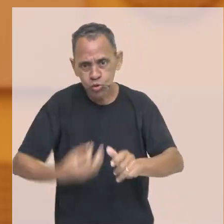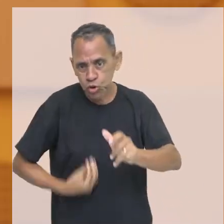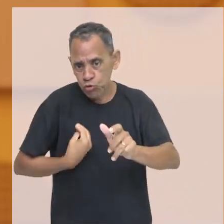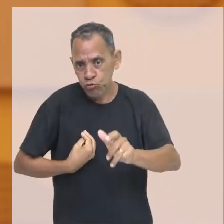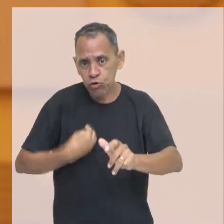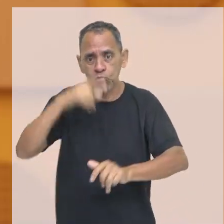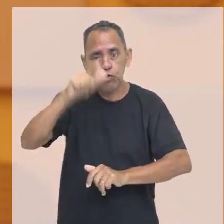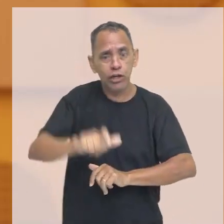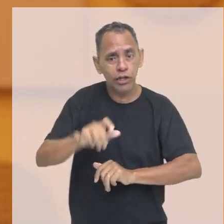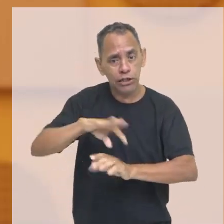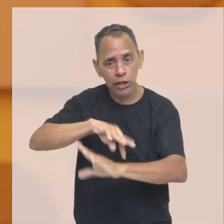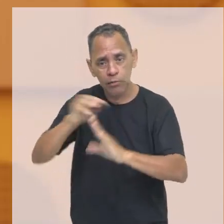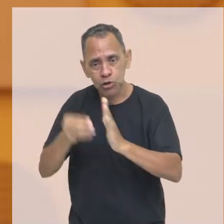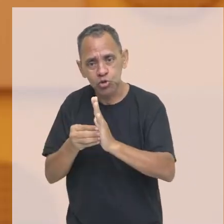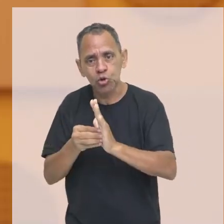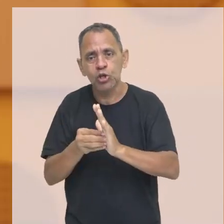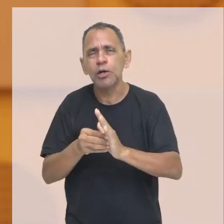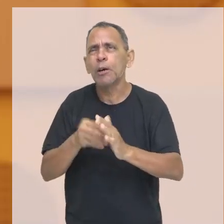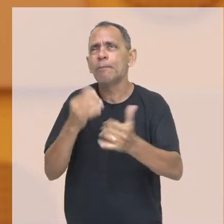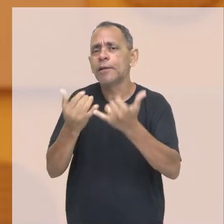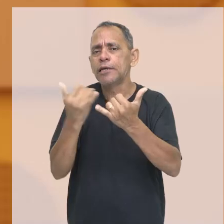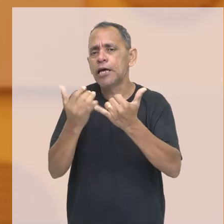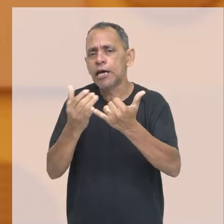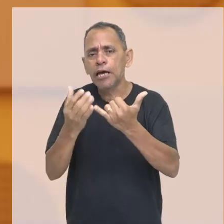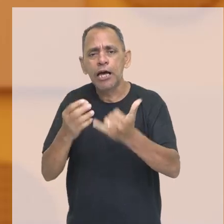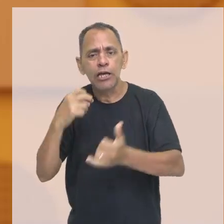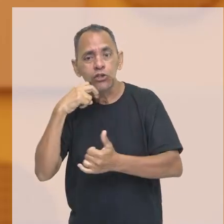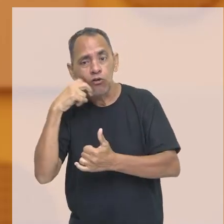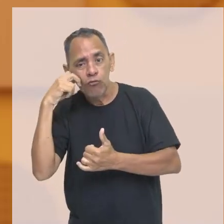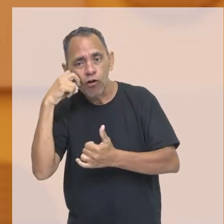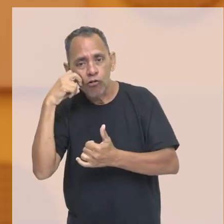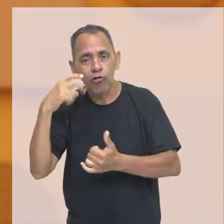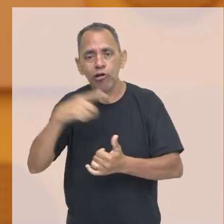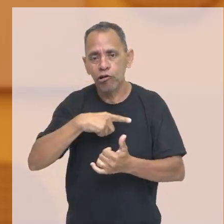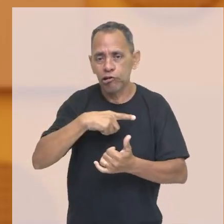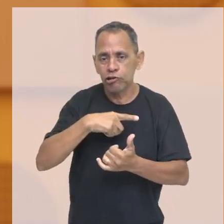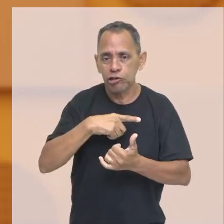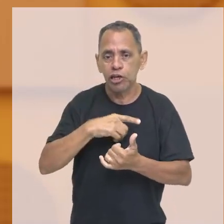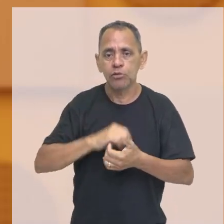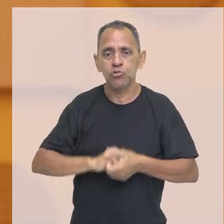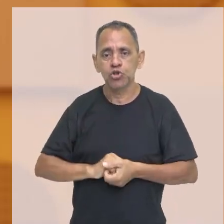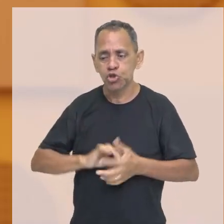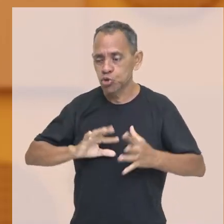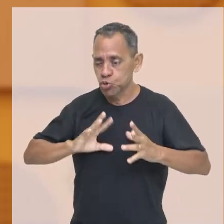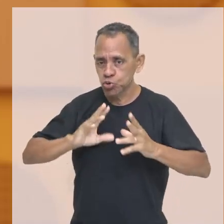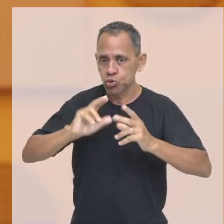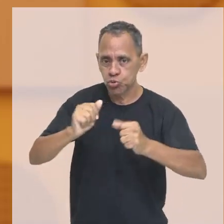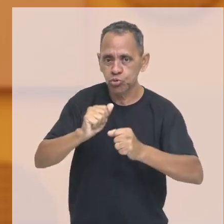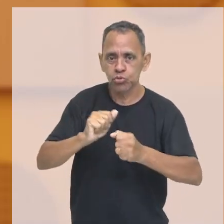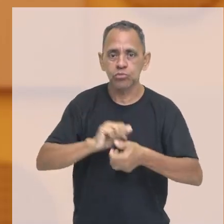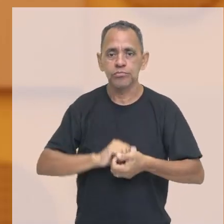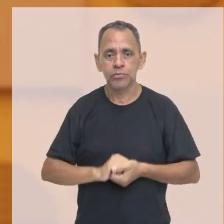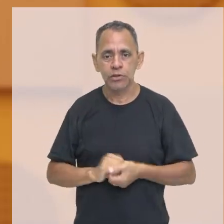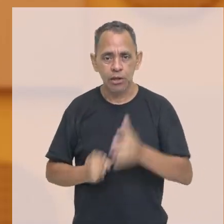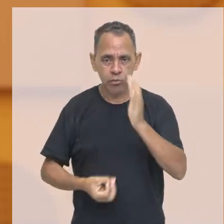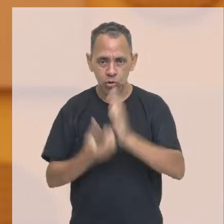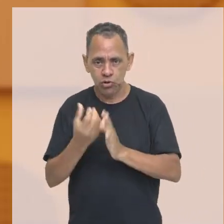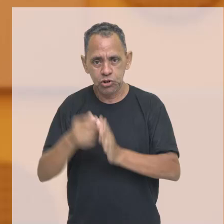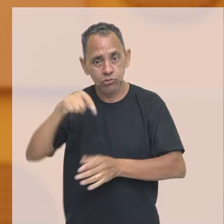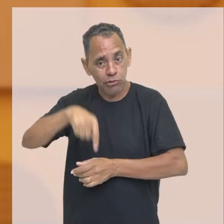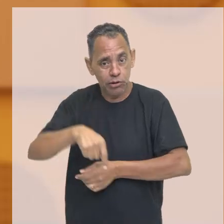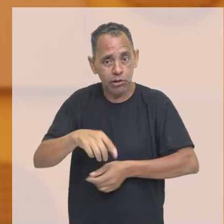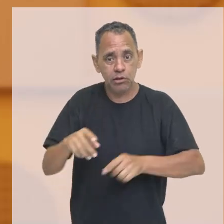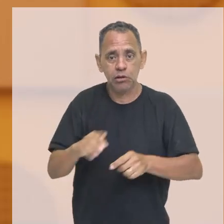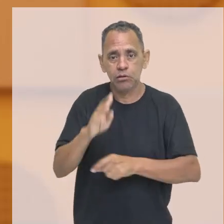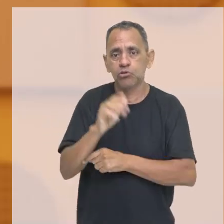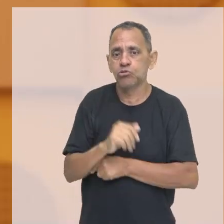É como se a gente tivesse vergonha de quem a gente é. Mais uma vez, essa colonização, ela tem reflexo ainda nos dias